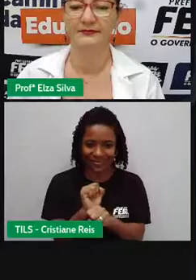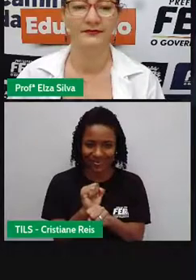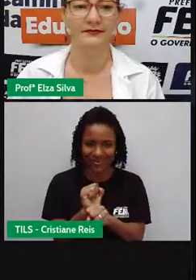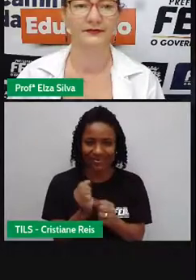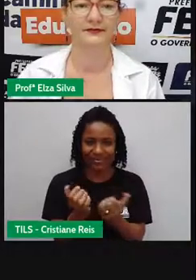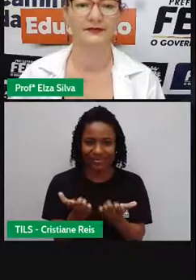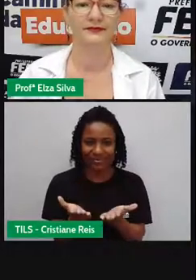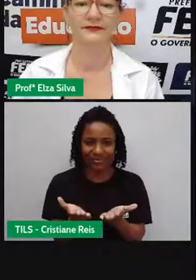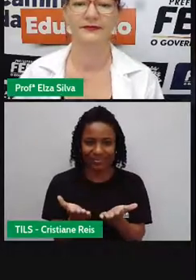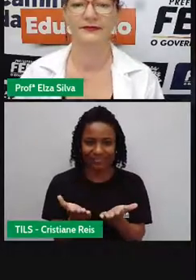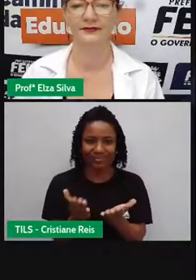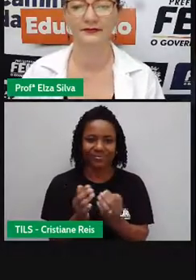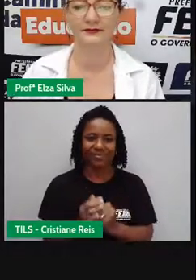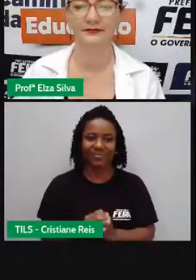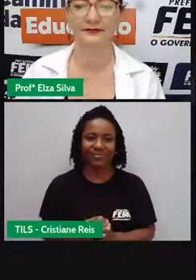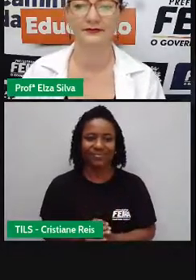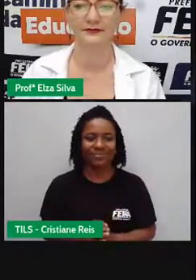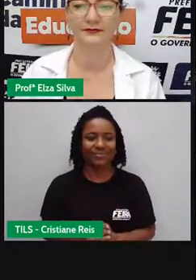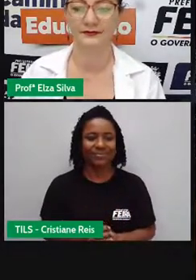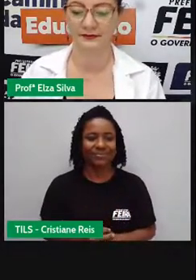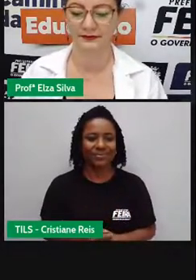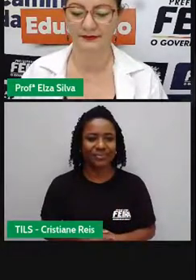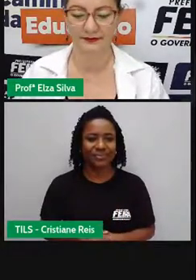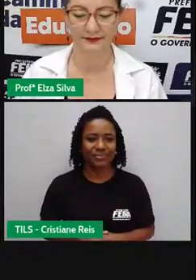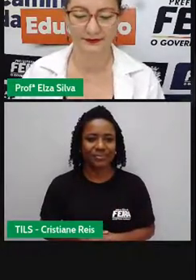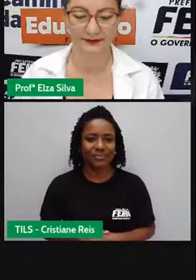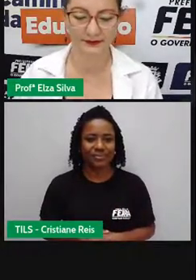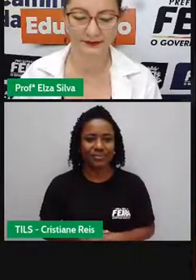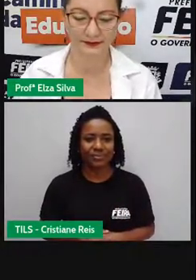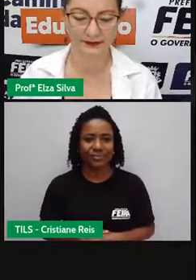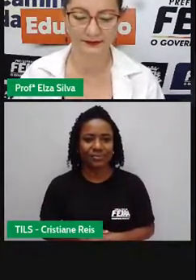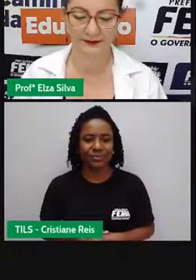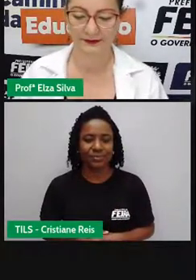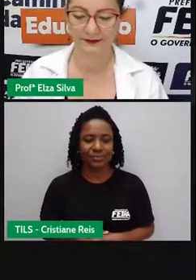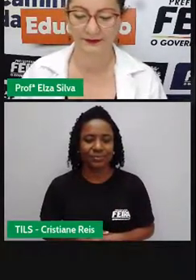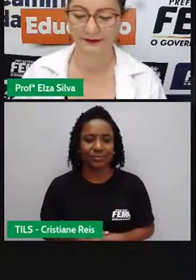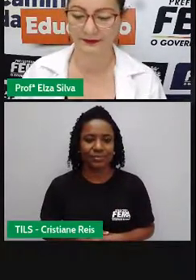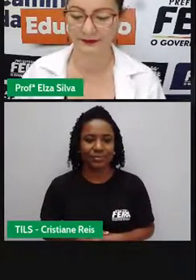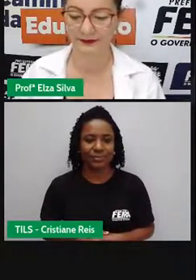We explain why Independence Day is so important to Americans.